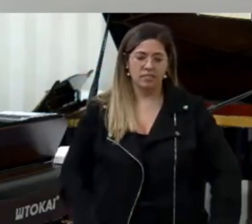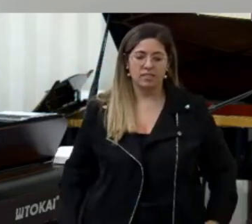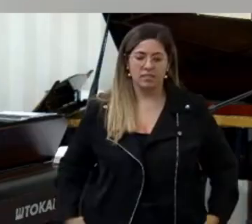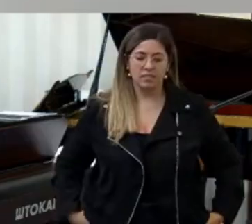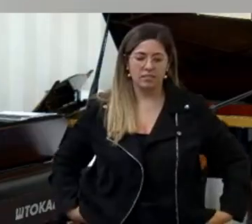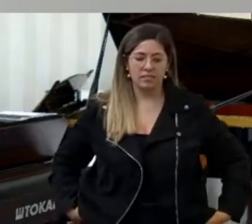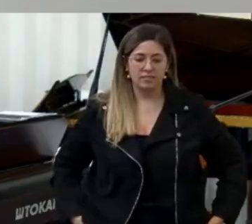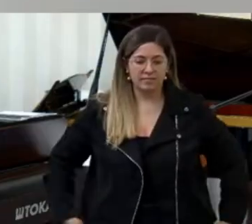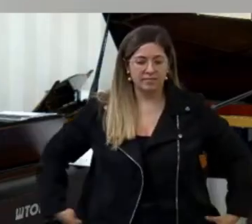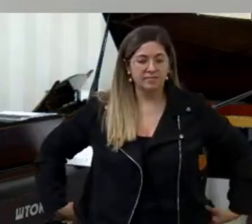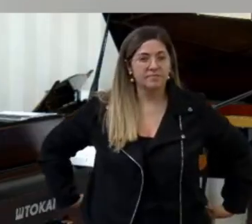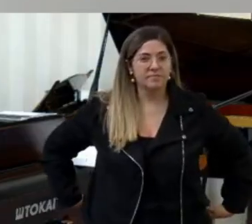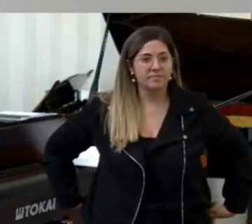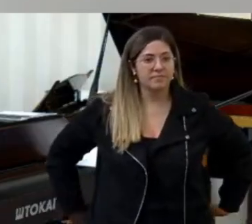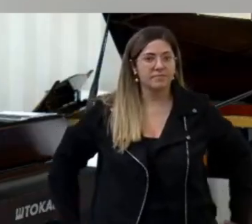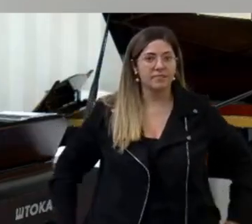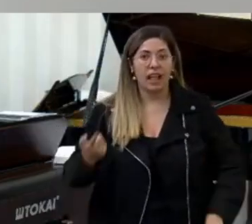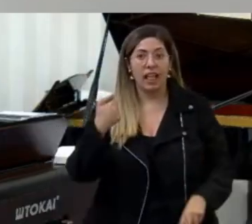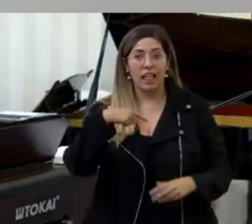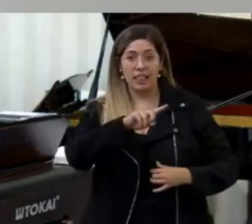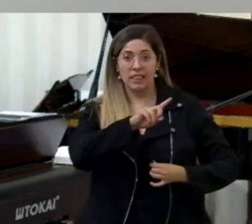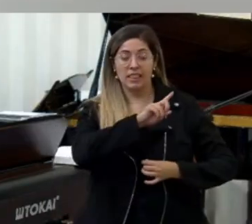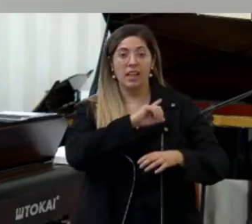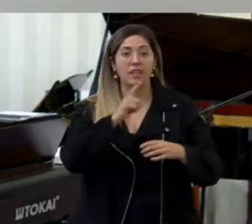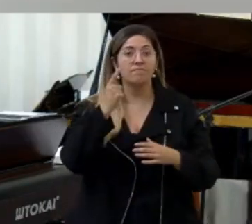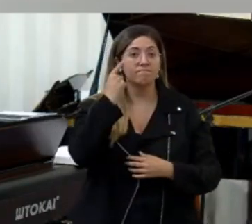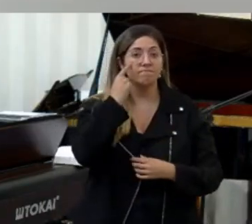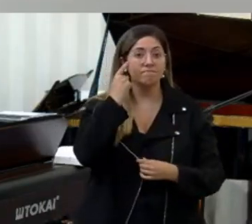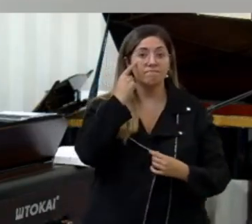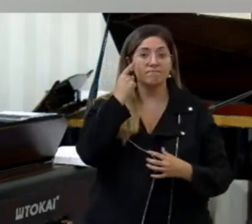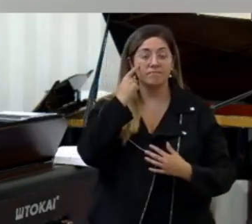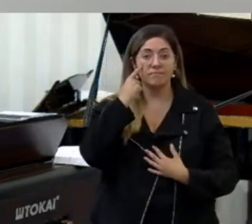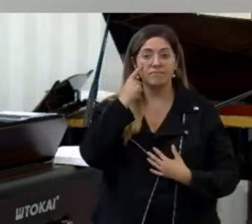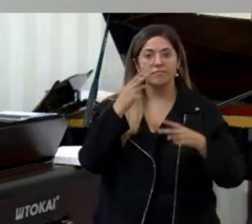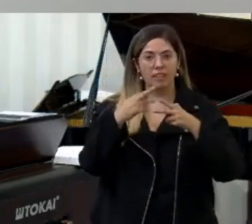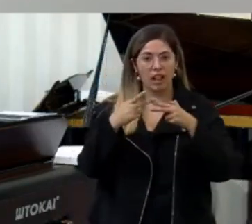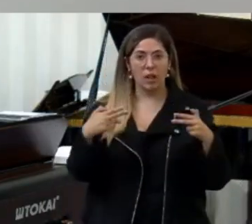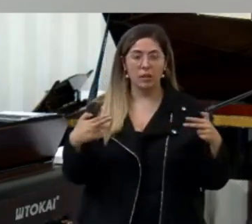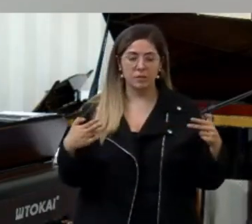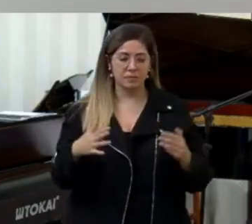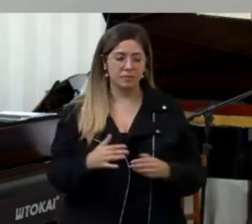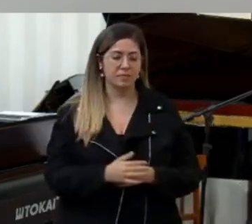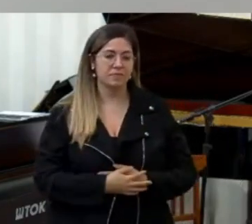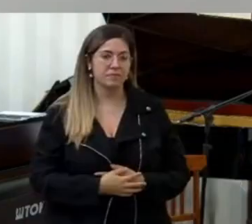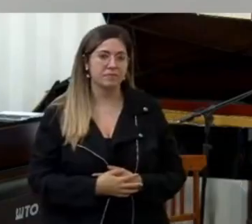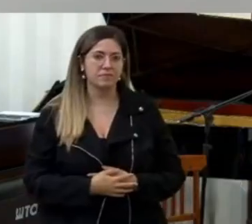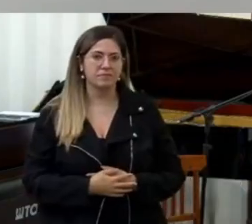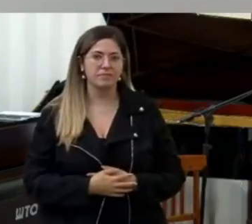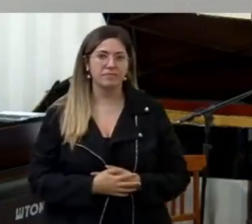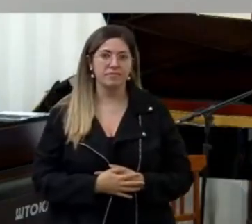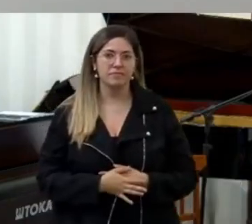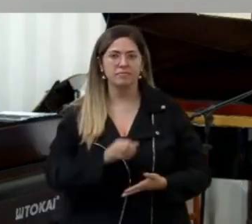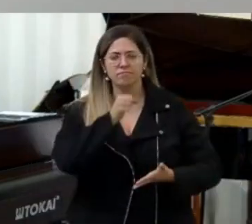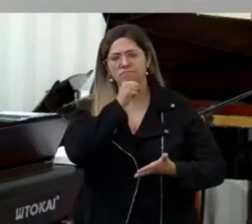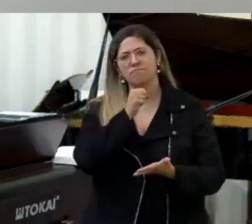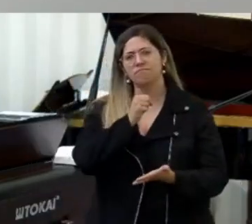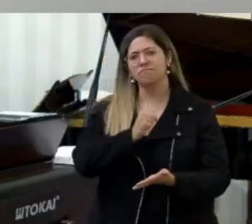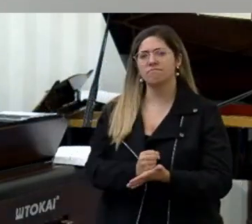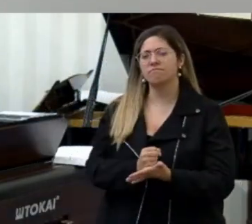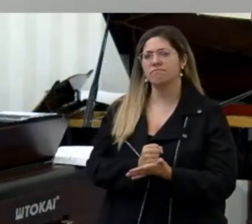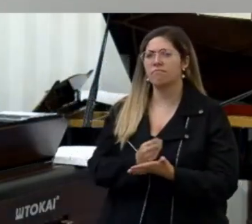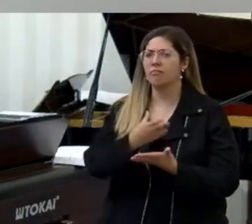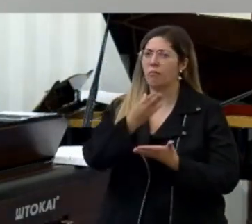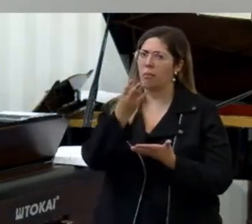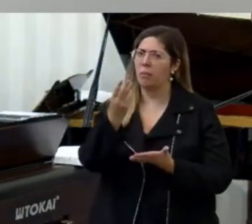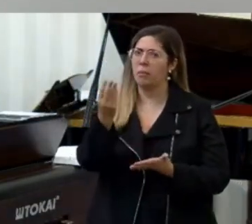Mas voltemos nós, os adultos, a pensar sobre isso. Irmãos, O Antigo Testamento tem muitas